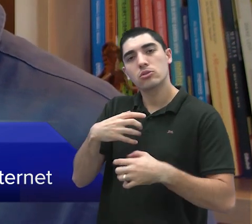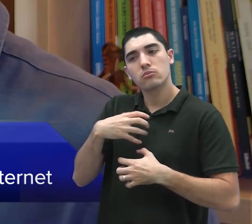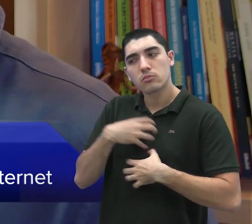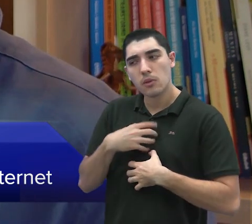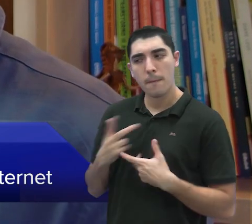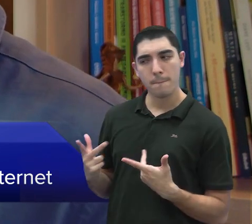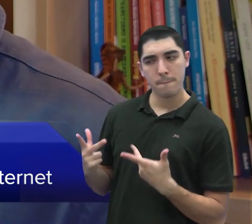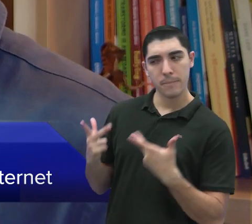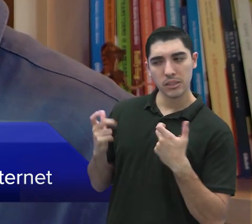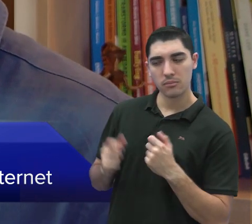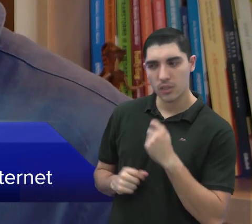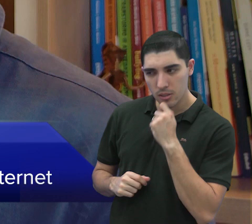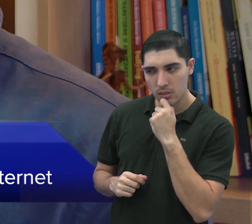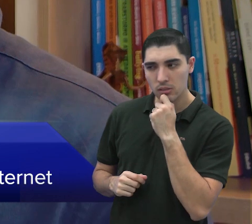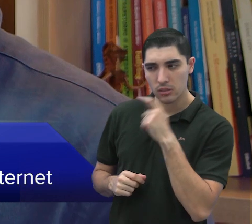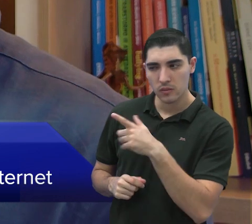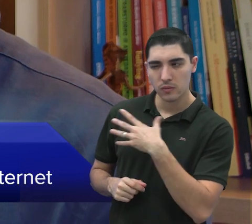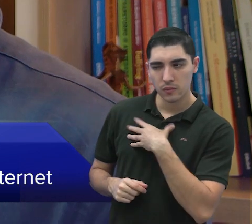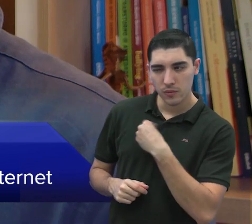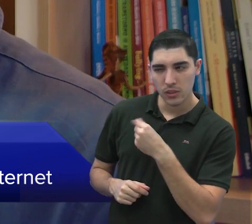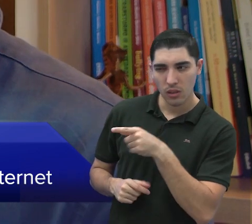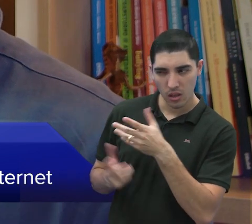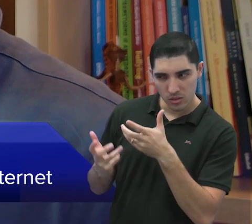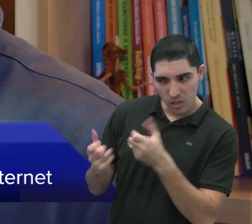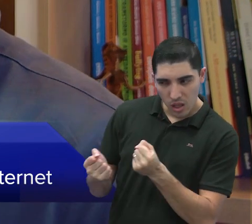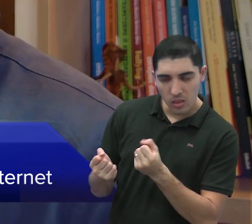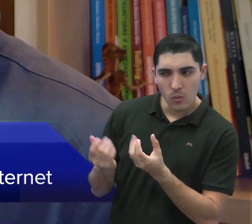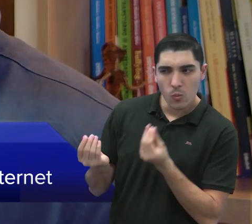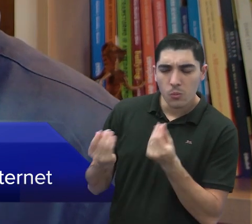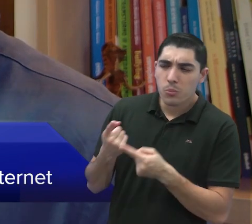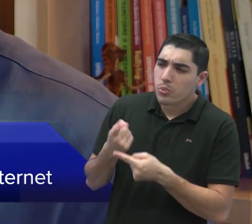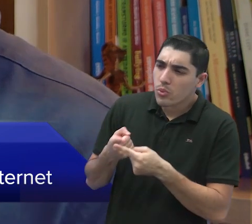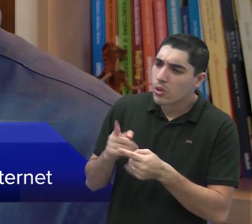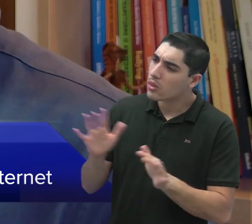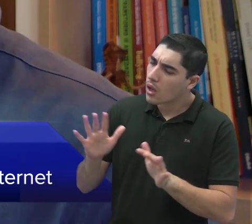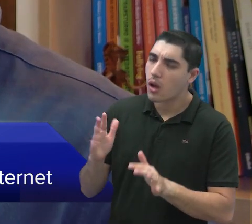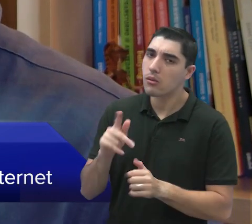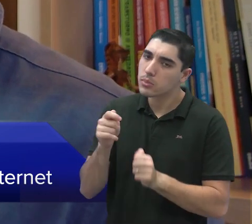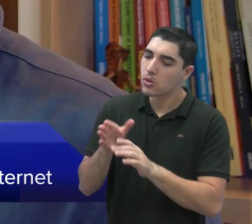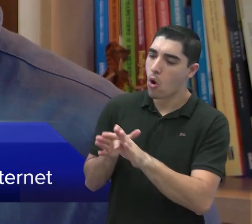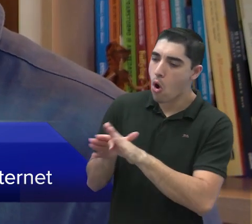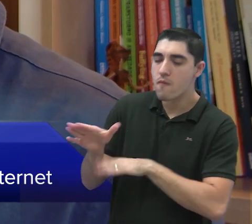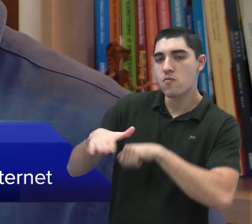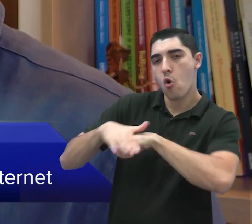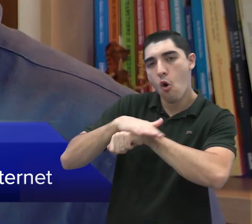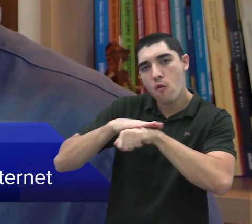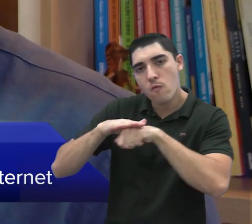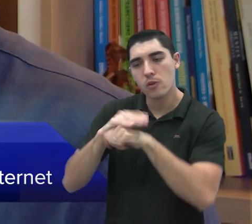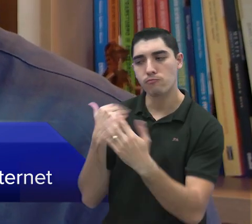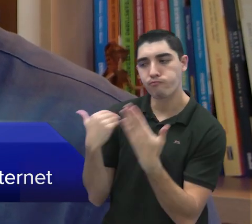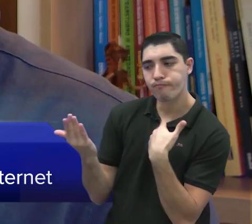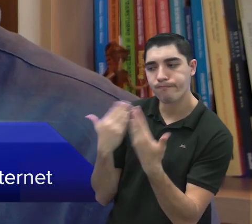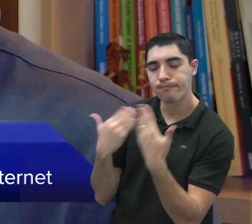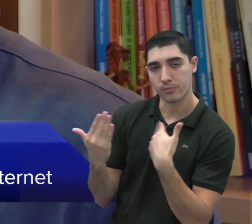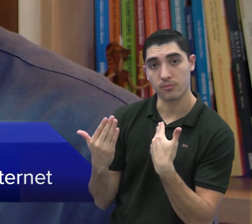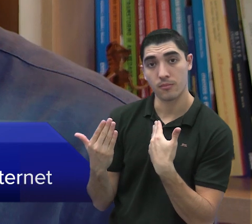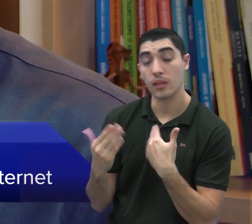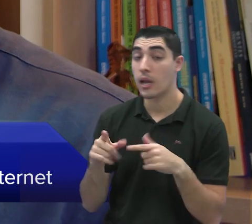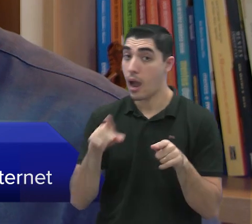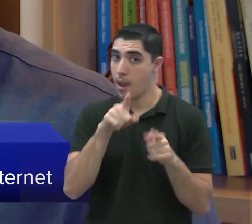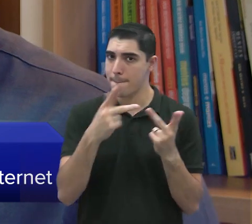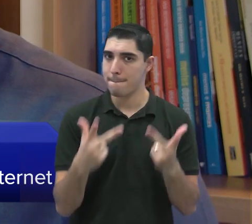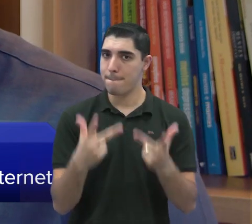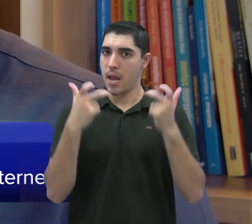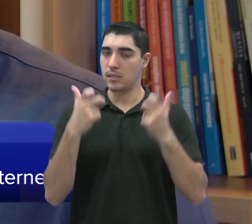tipo de motivação poderia levar o seu filho a aderir a isso. Então você pode, por exemplo,